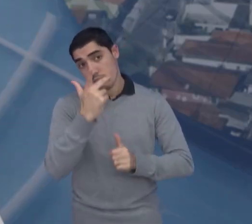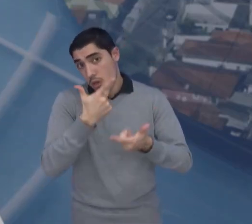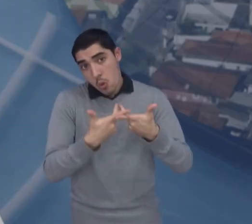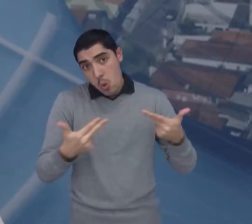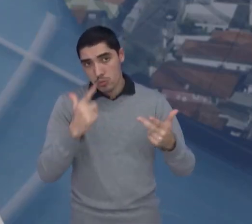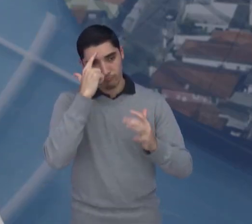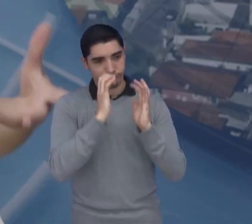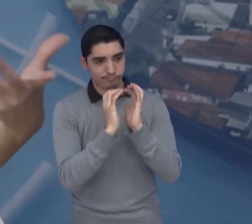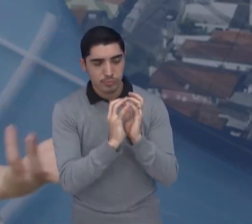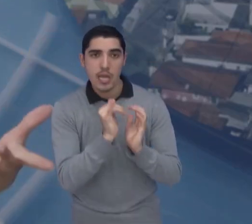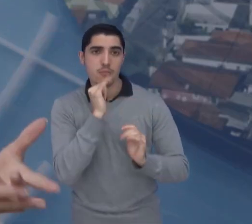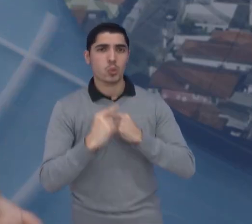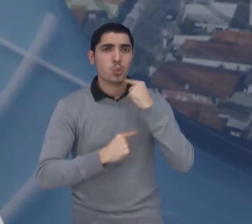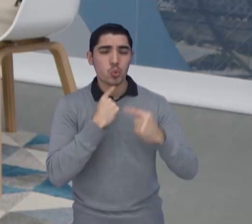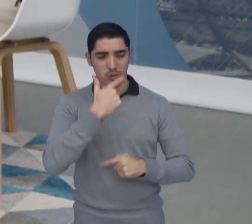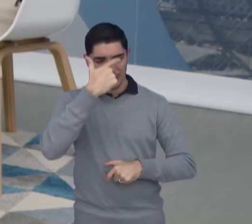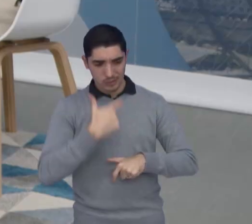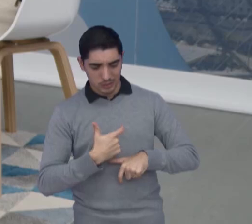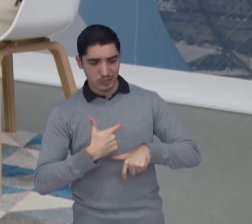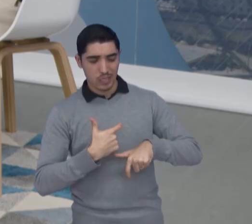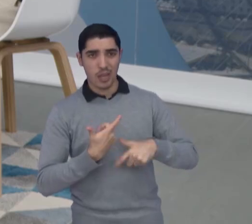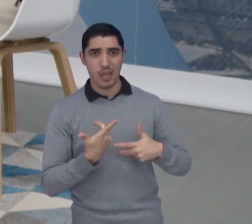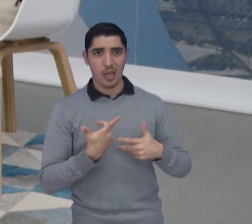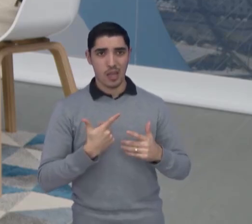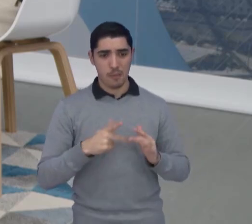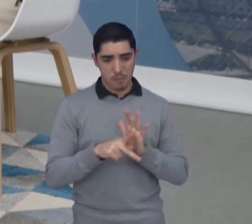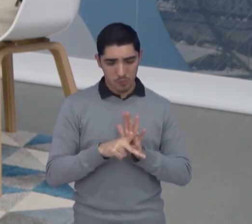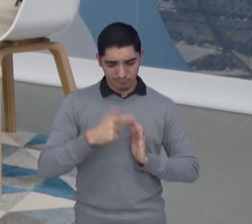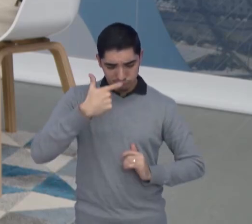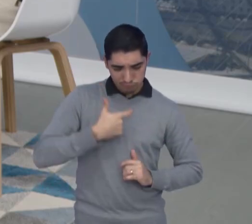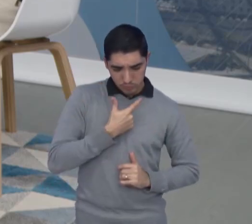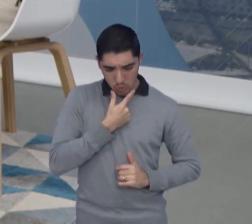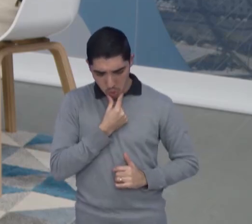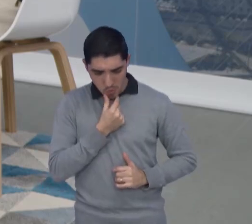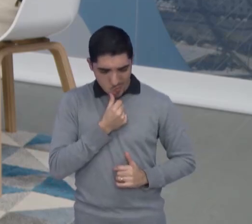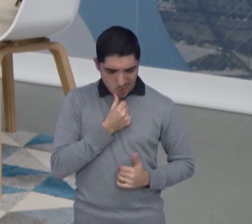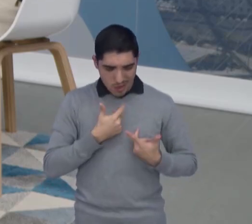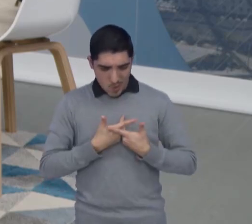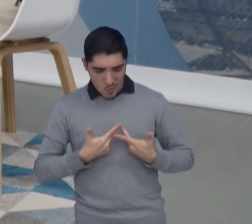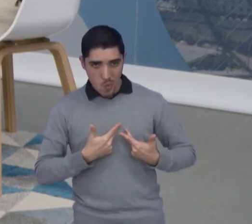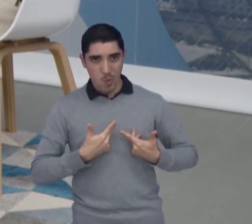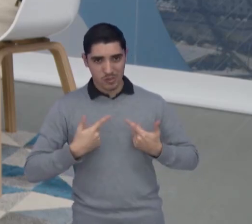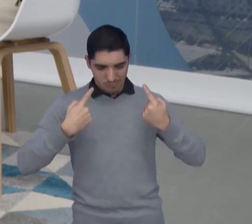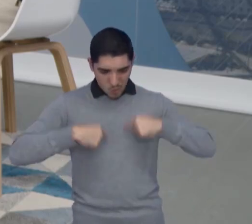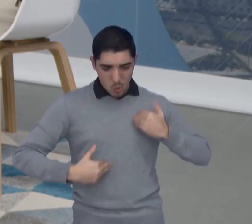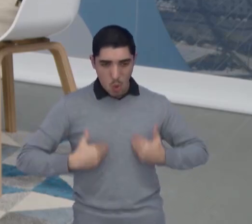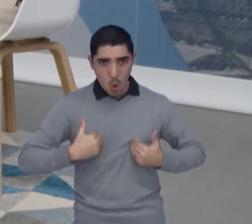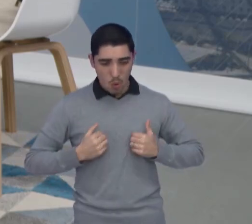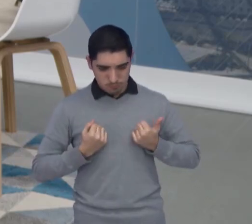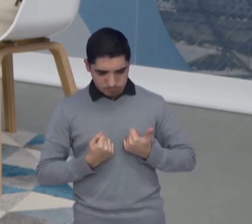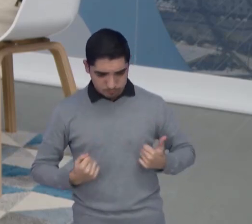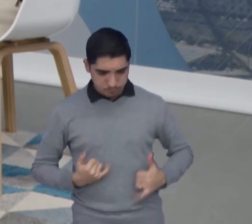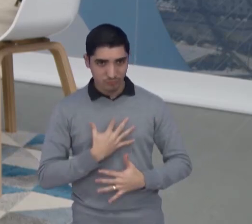também, dúvidas, né, sexualidade também aflorando, é muita coisa. Bastante. Como a médica disse, é uma explosão de